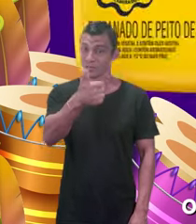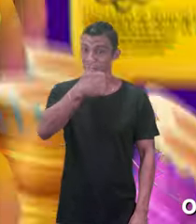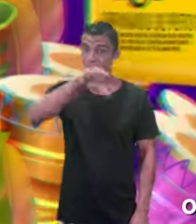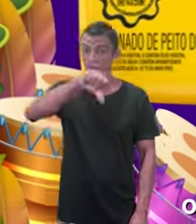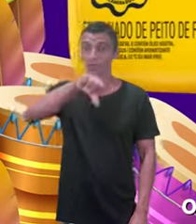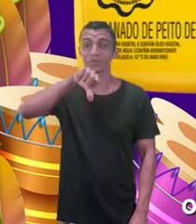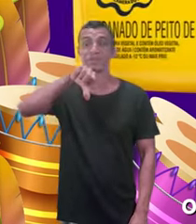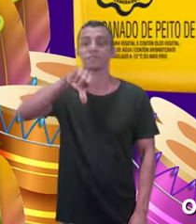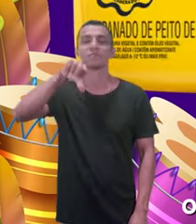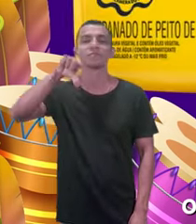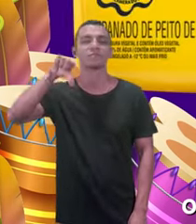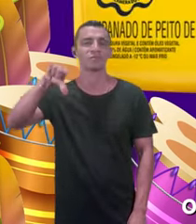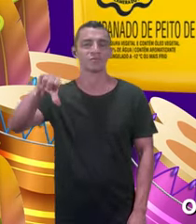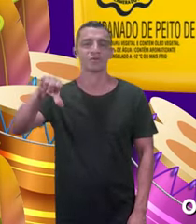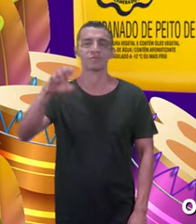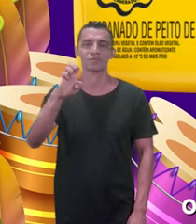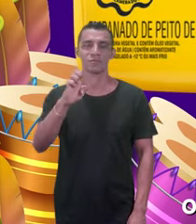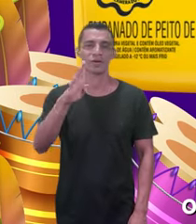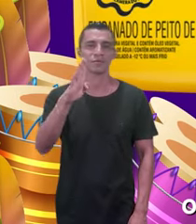R$ 5,99 no app. Nuggets Sadia,